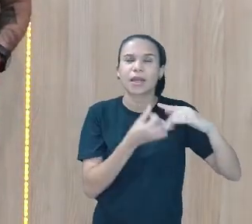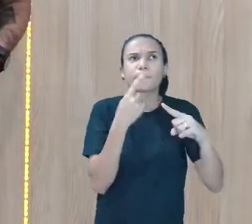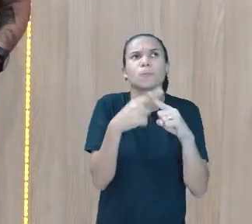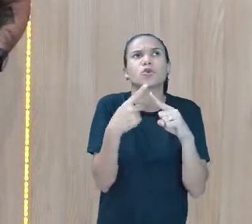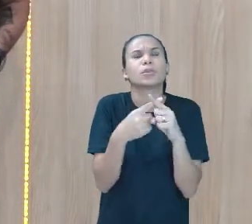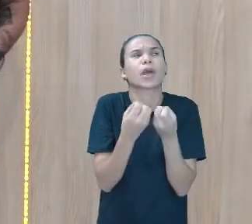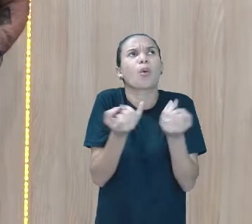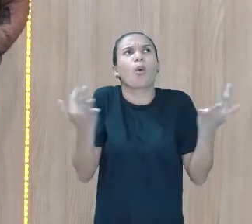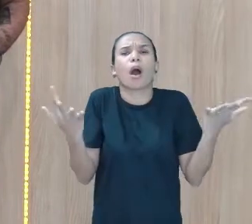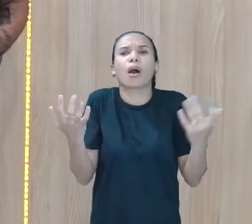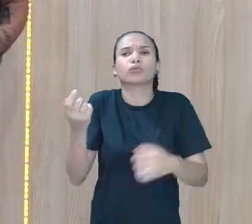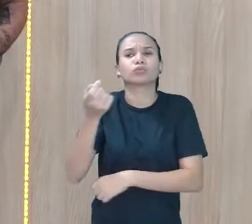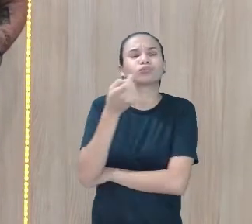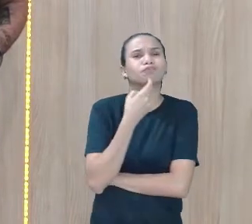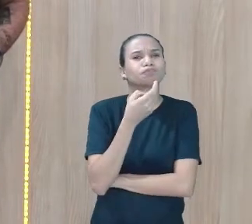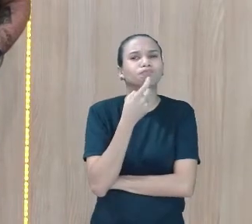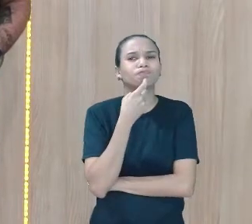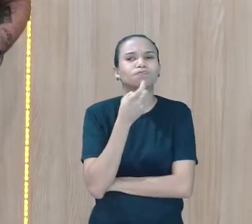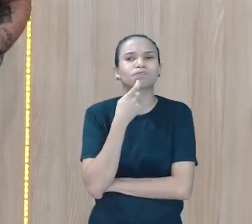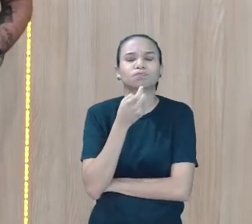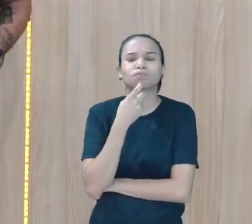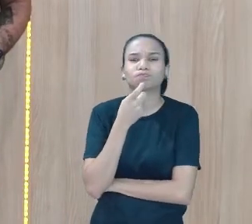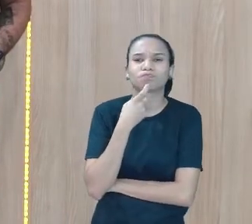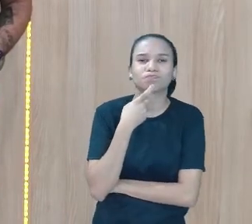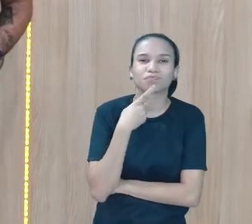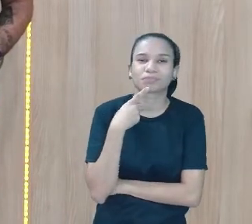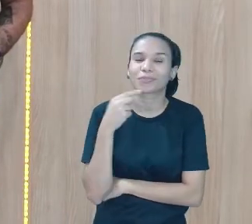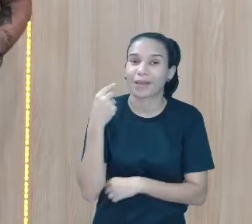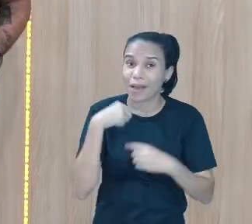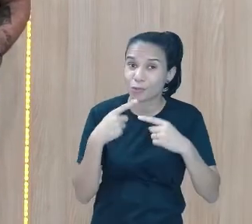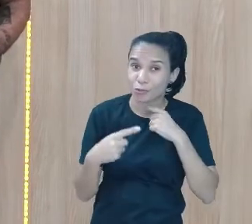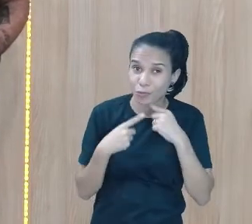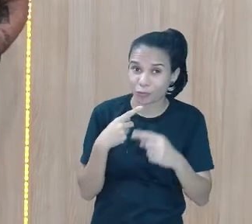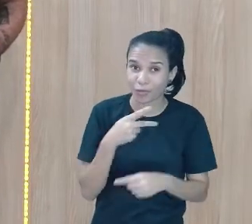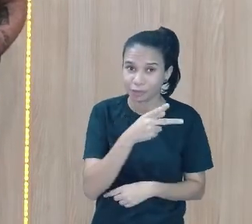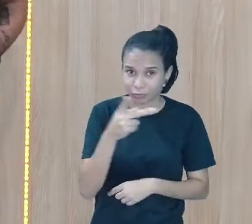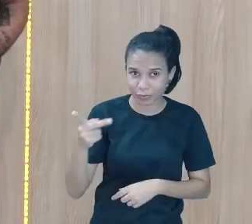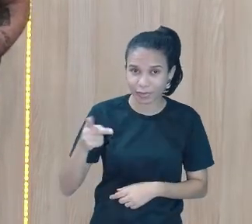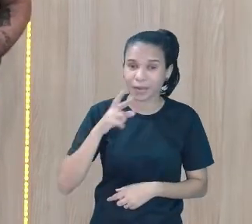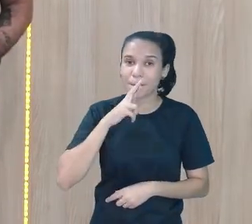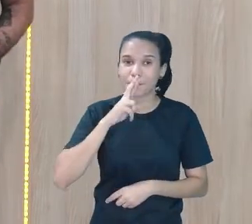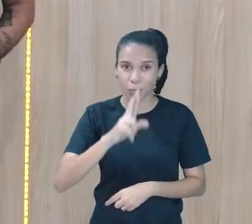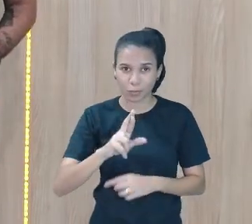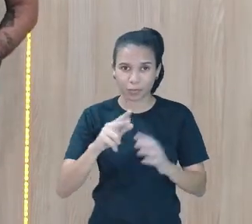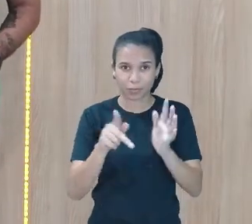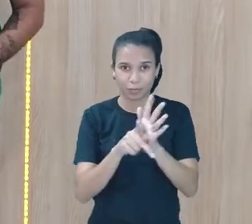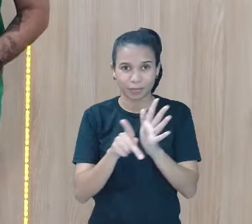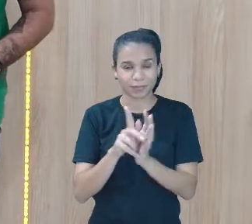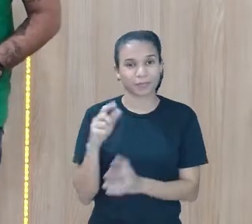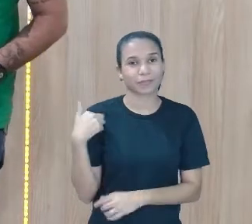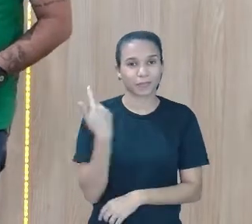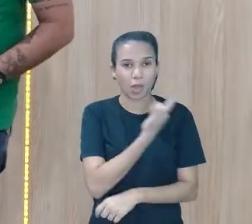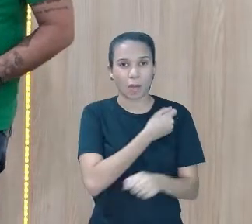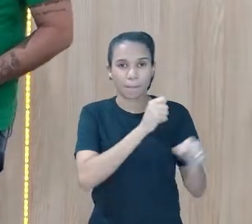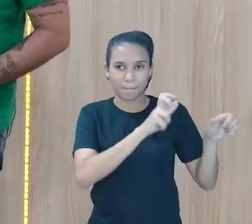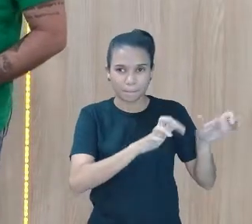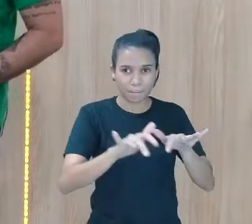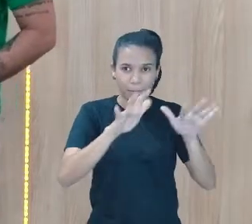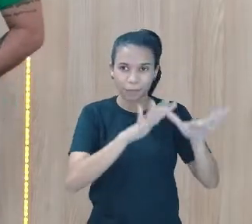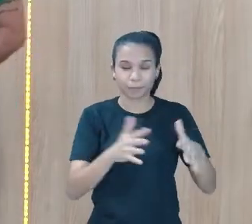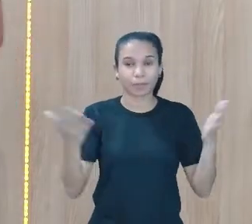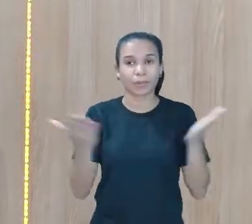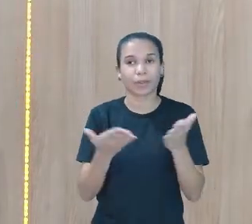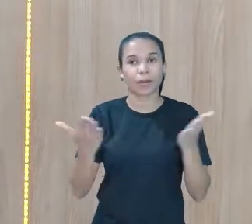por quanto para achar uma fração decimal. Eu vou deixar essa dúvida aí e você responde lá nos nossos